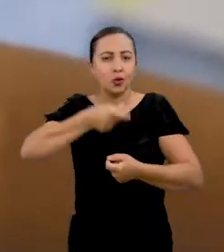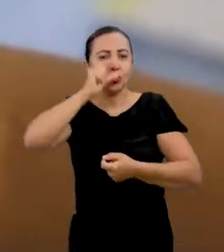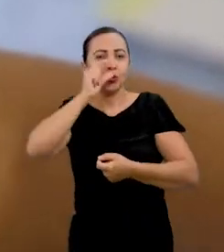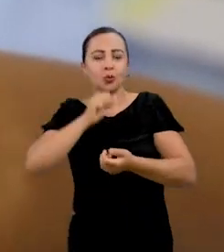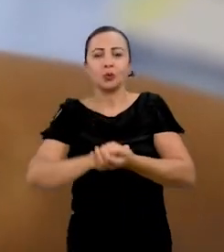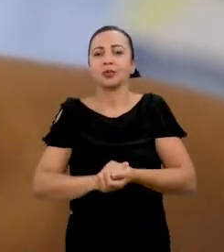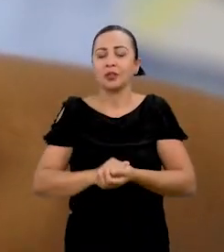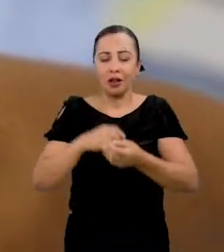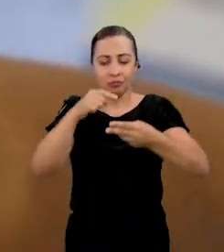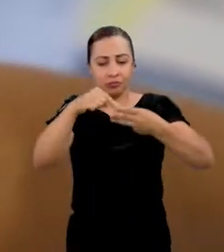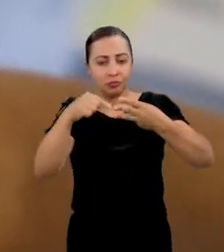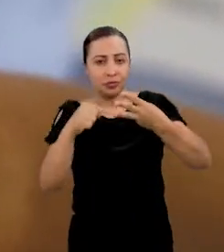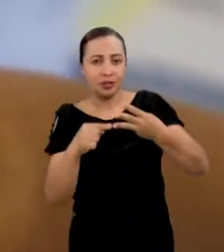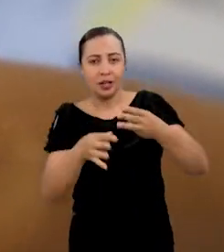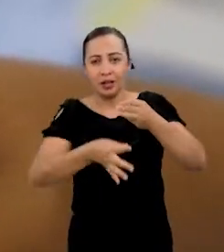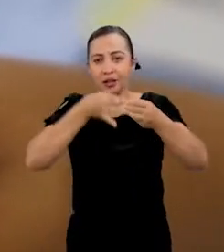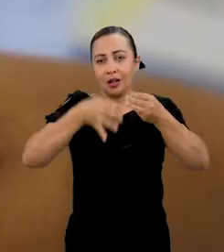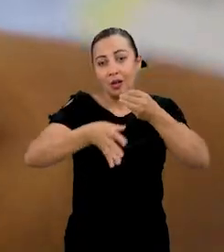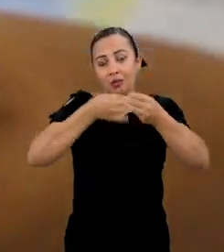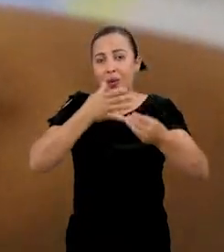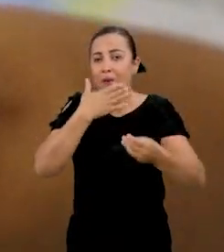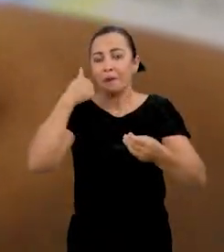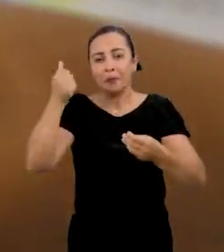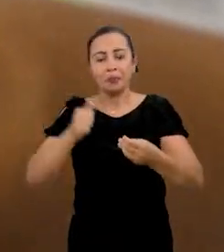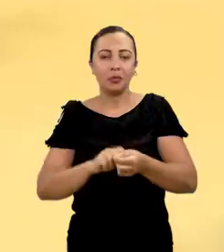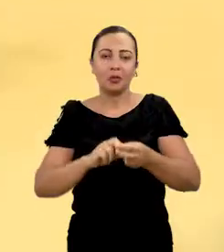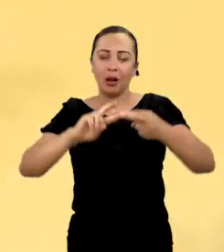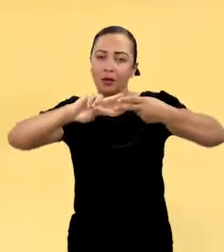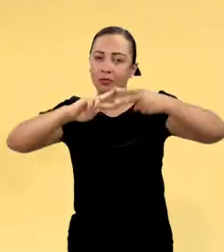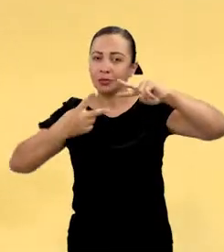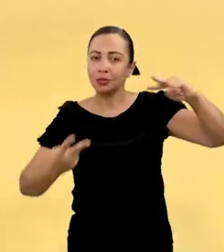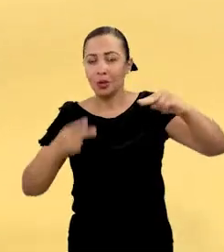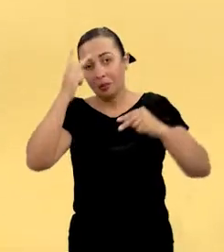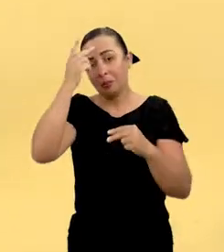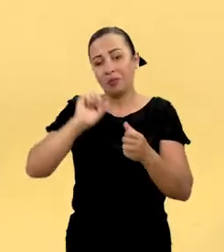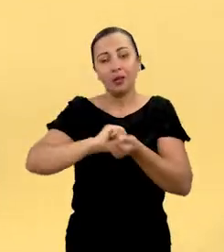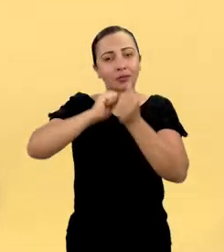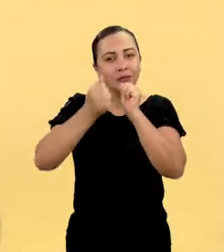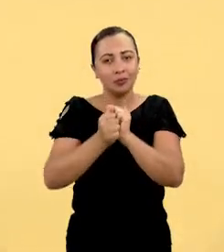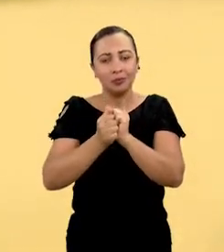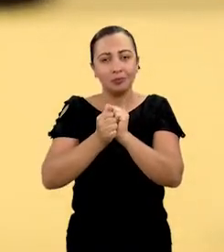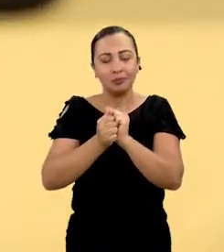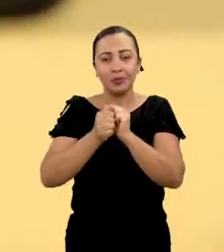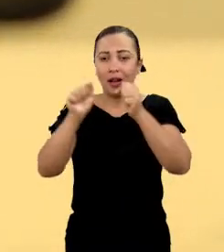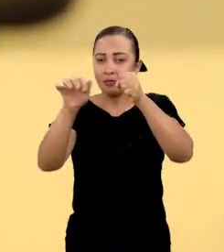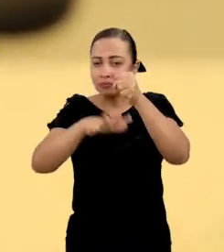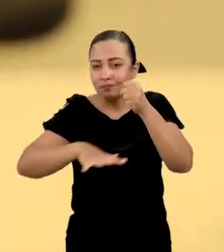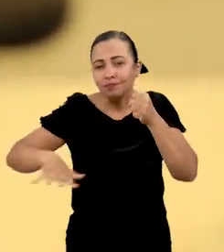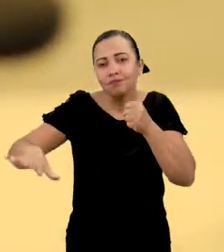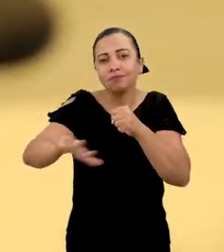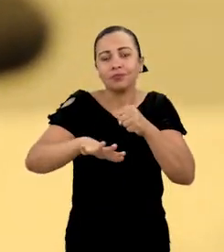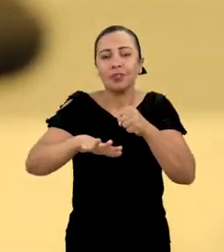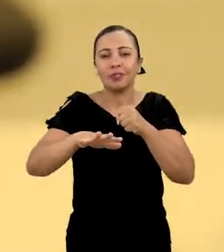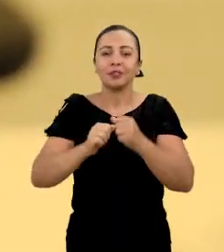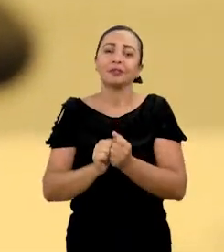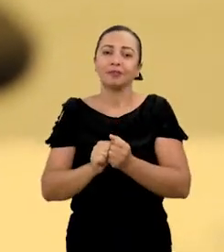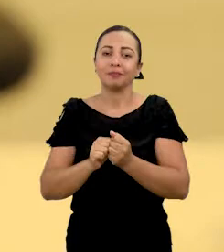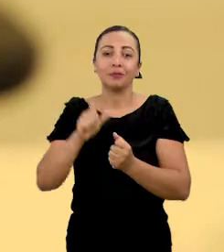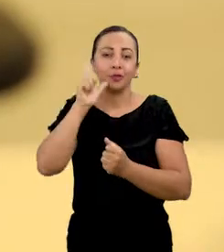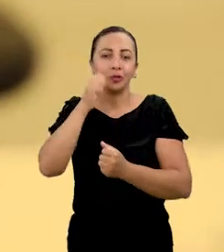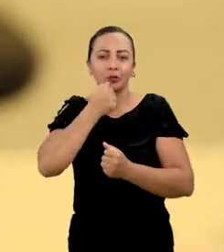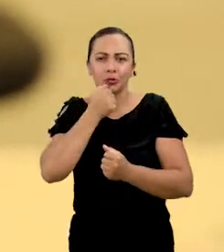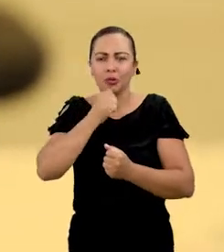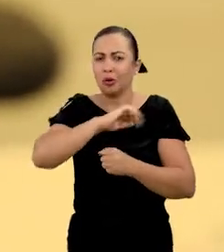tipos de licores a partir de 3 variedades de uva melhoradas geneticamente para se adaptar ao sertão de Alagoas, né?